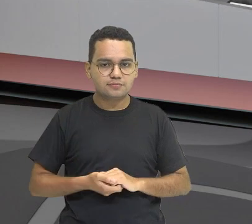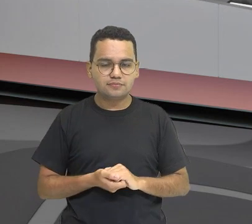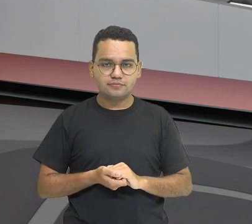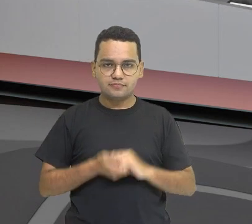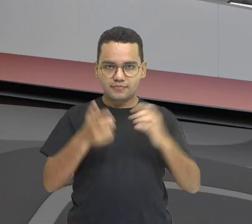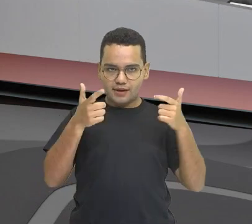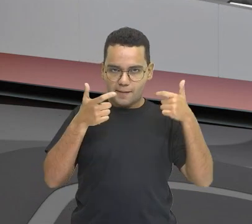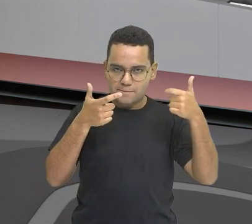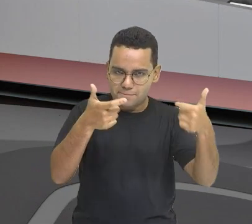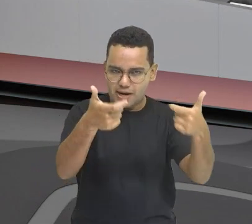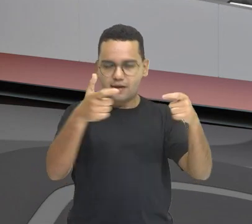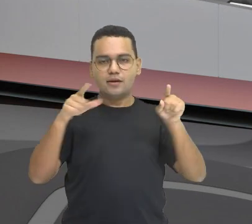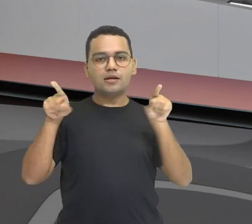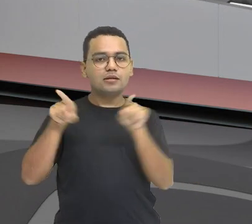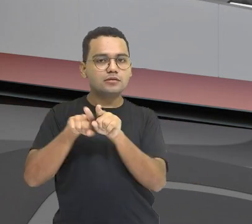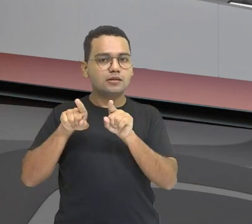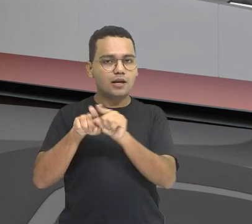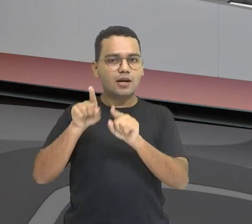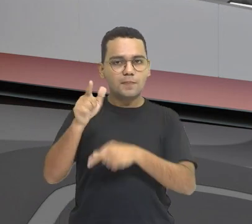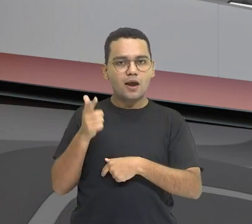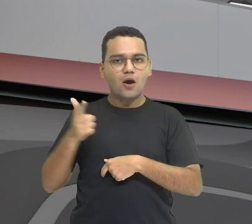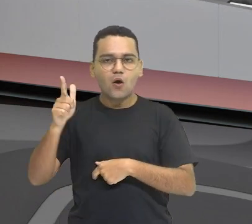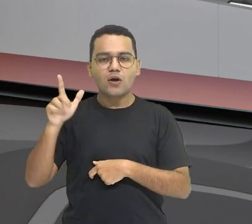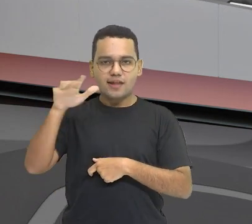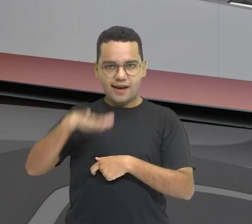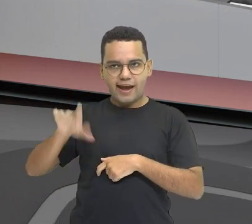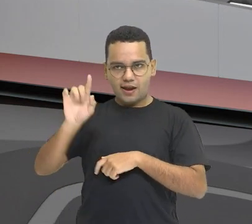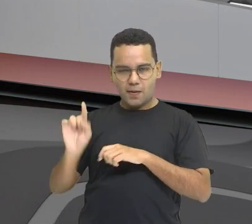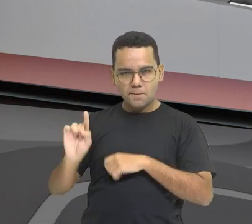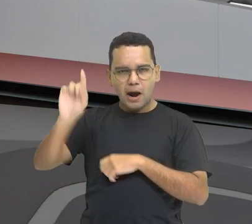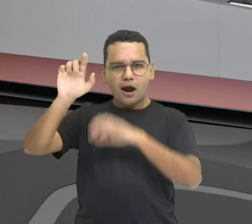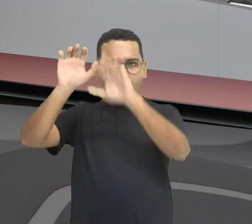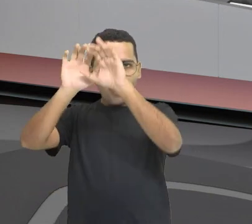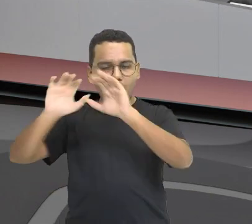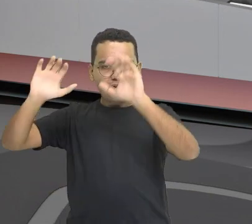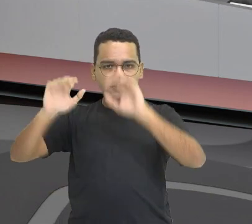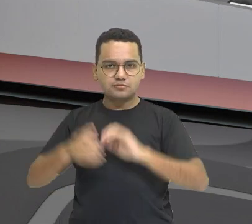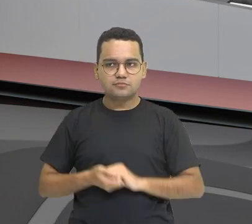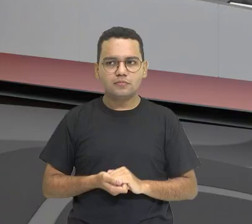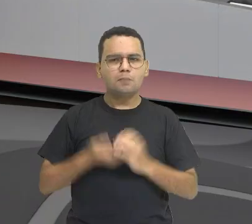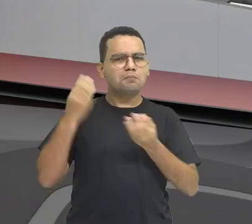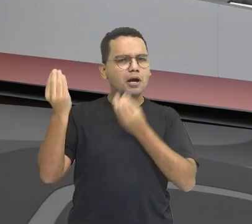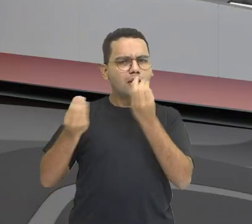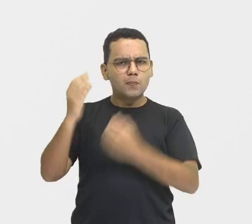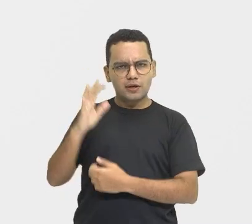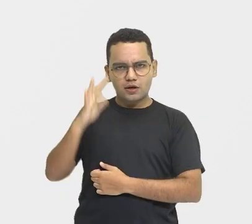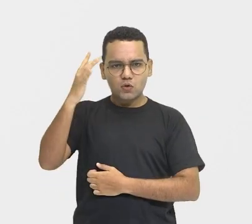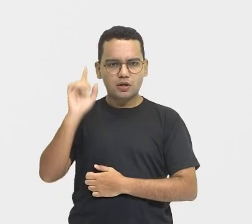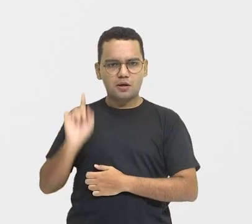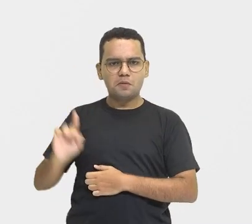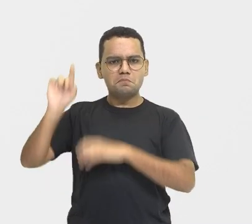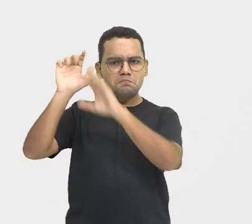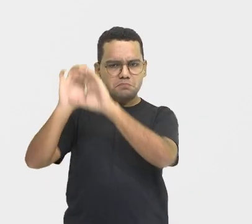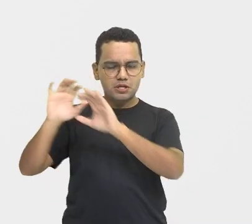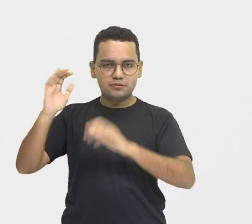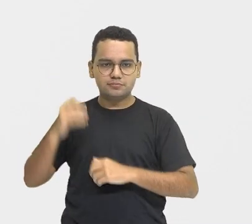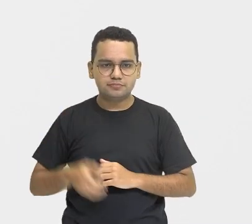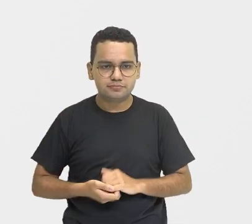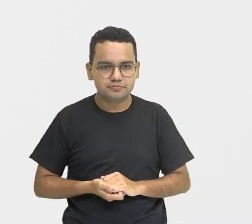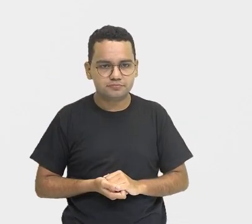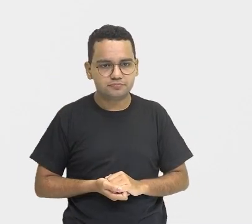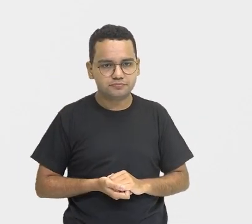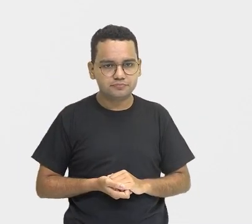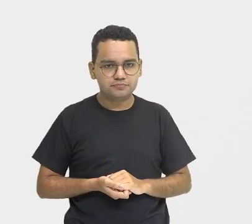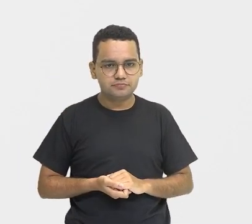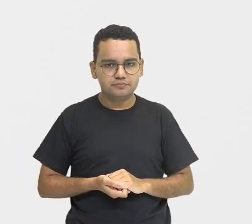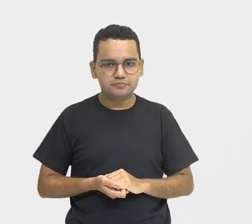armamentista e numa corrida também espacial. A gente vai ver o que foi essa corrida espacial. Acompanhe comigo. Na realidade, nós vamos começar